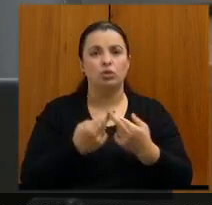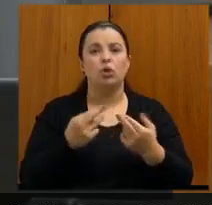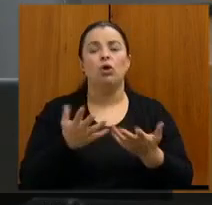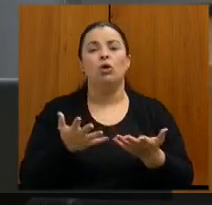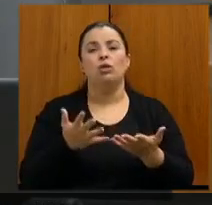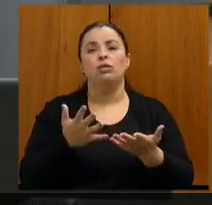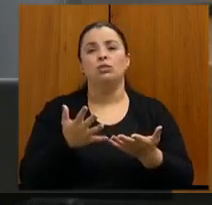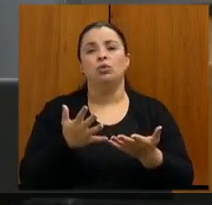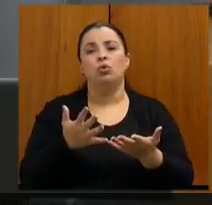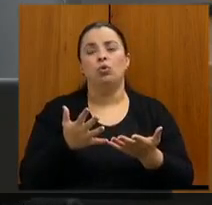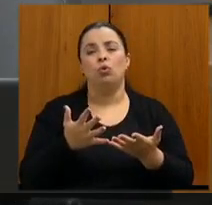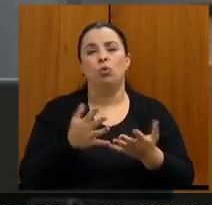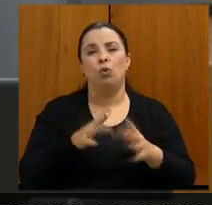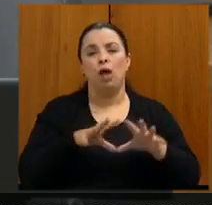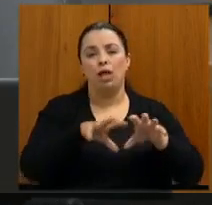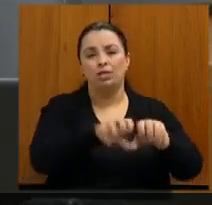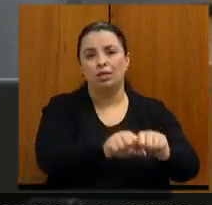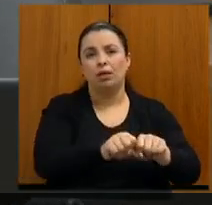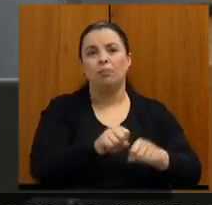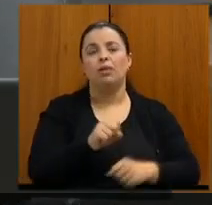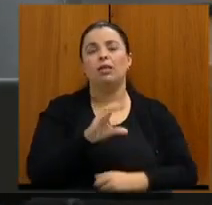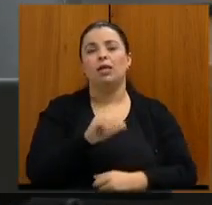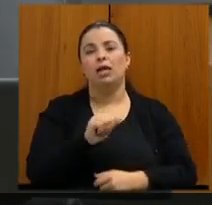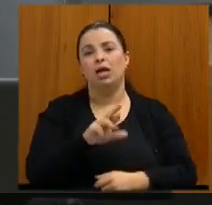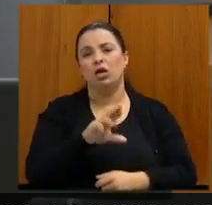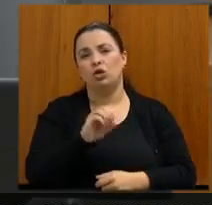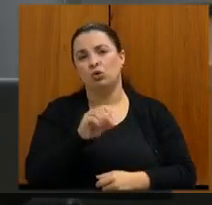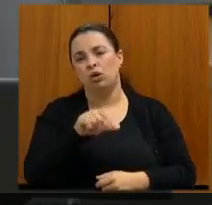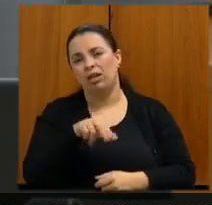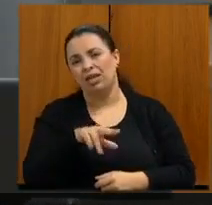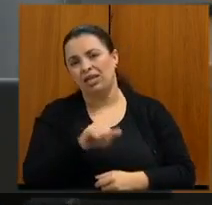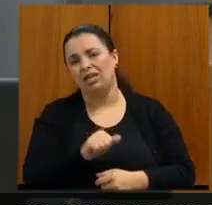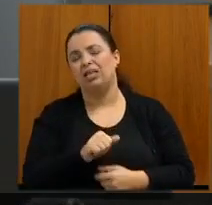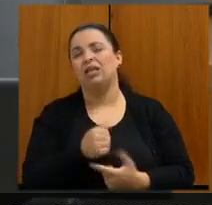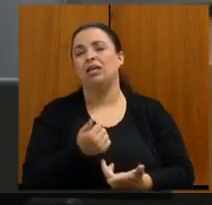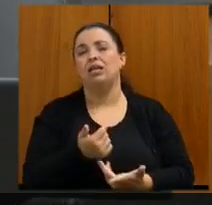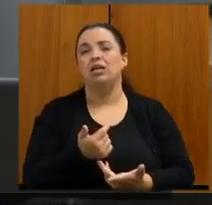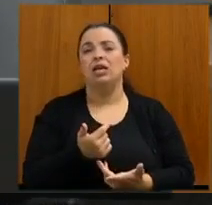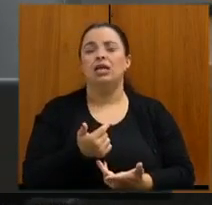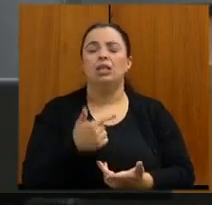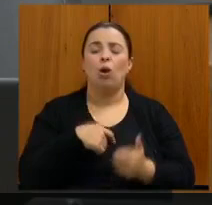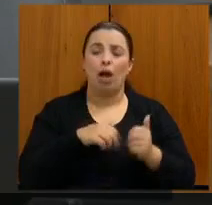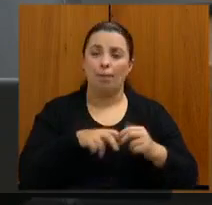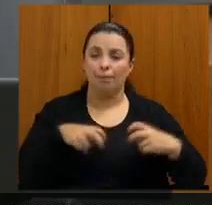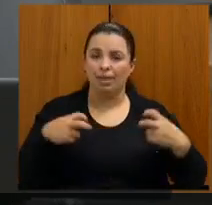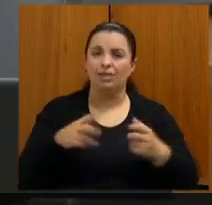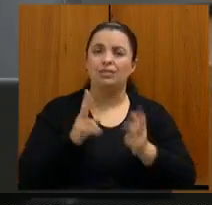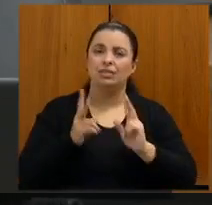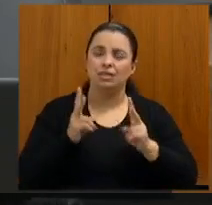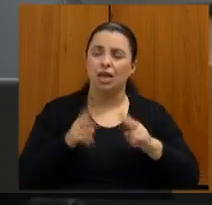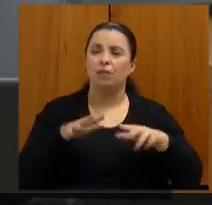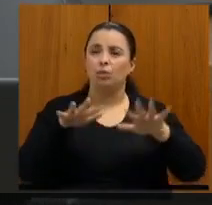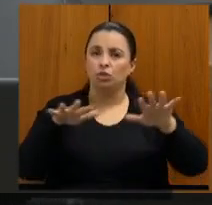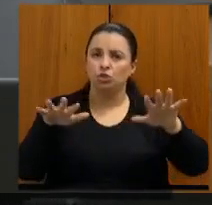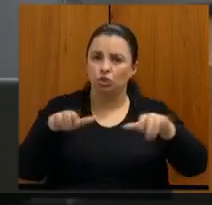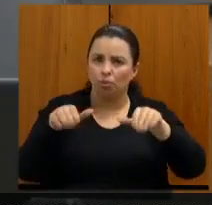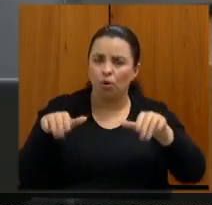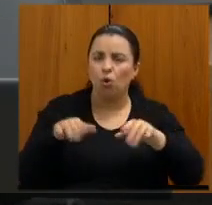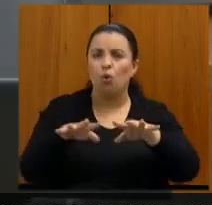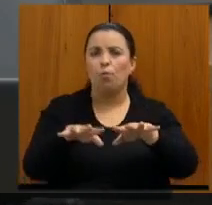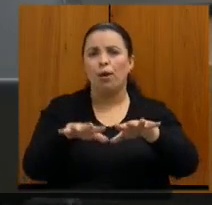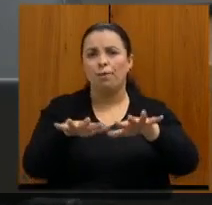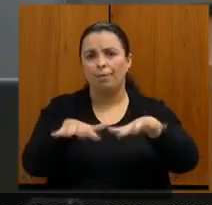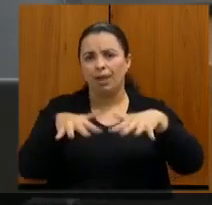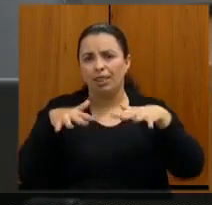à mesa esteve muito prontamente Ao lado né foi um dos casos em que a gente fez a chamou uma plenária né com